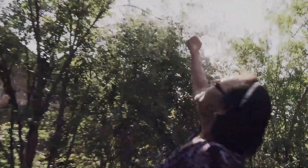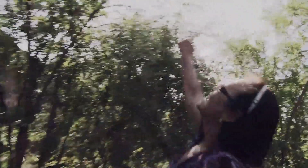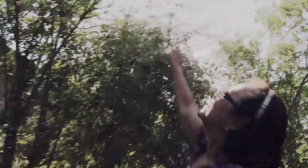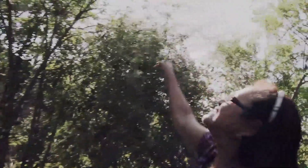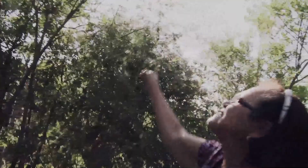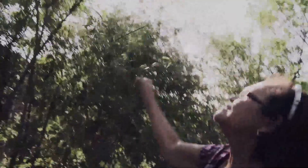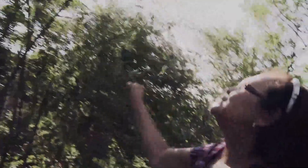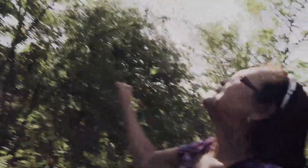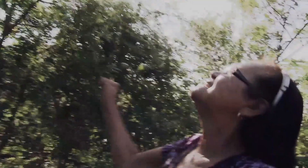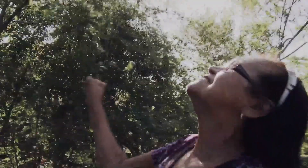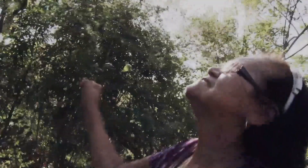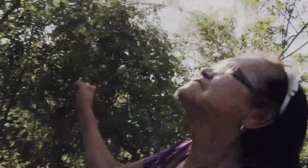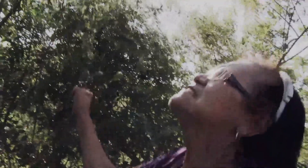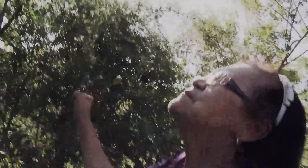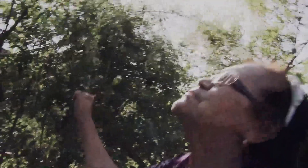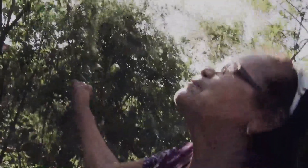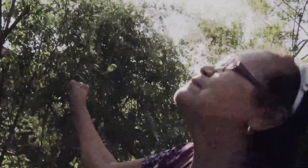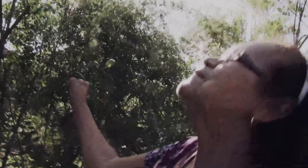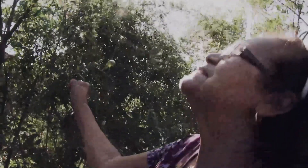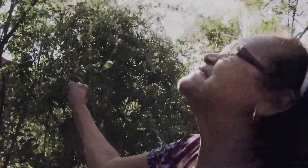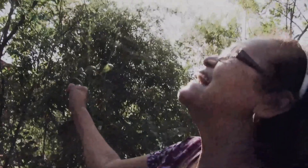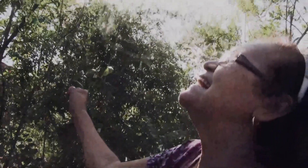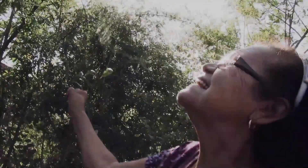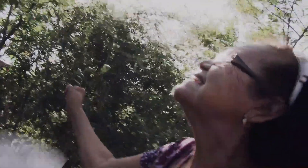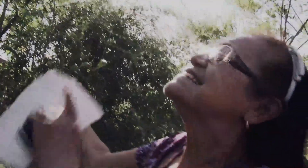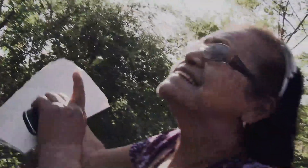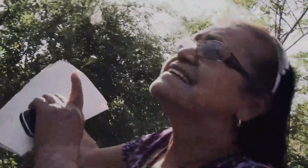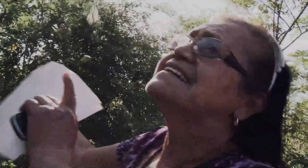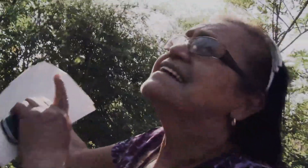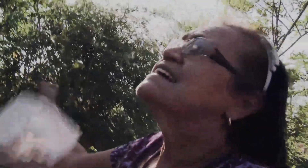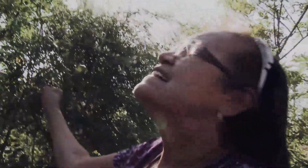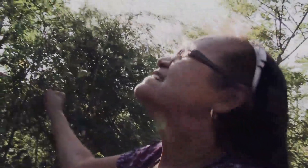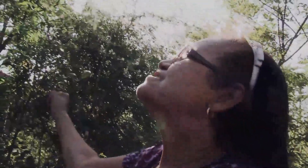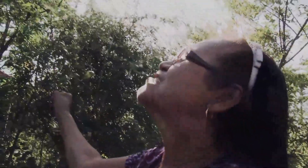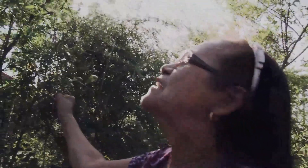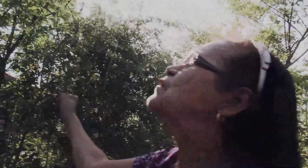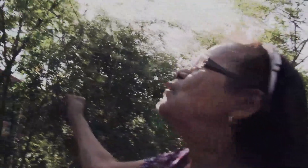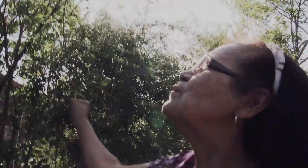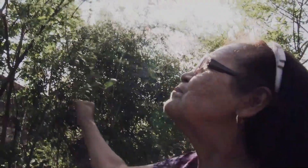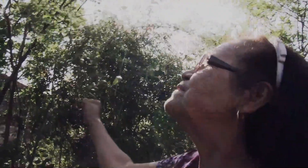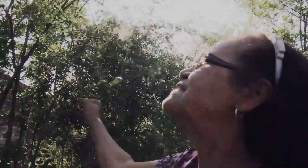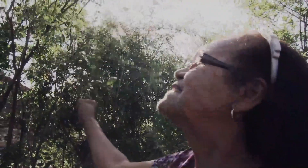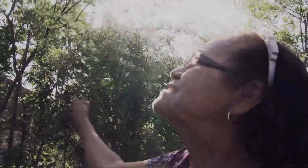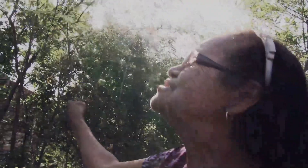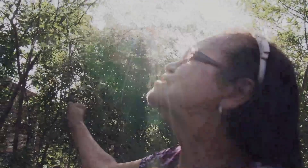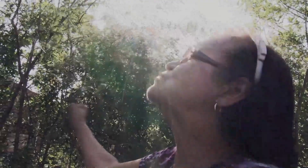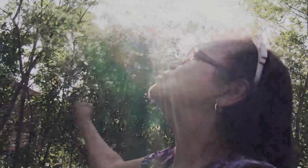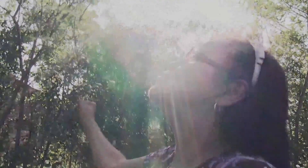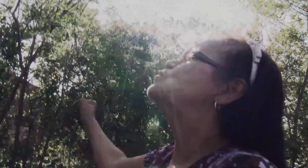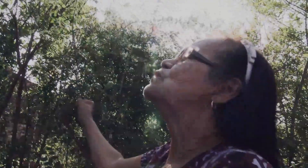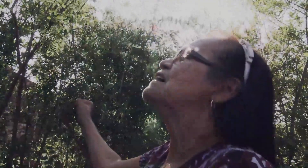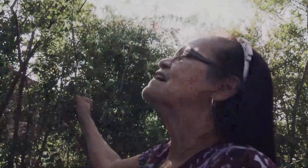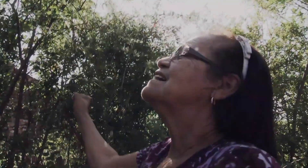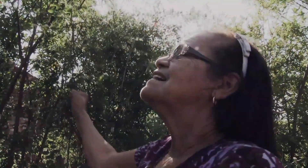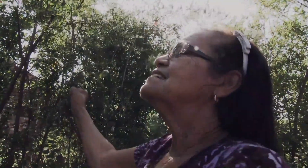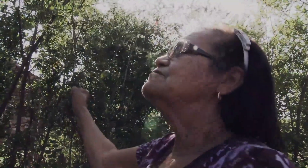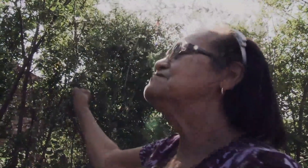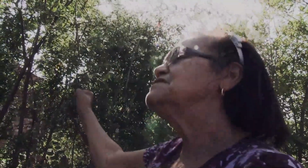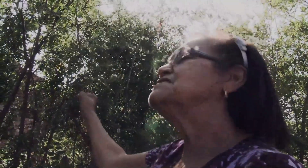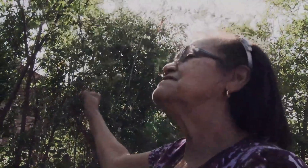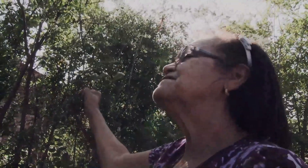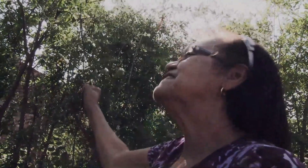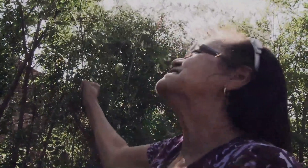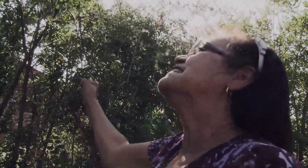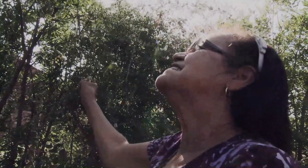Melhor. Aqui as romãs nós usamos para os problemas de garganta, em xarope, tintura,